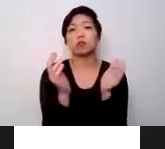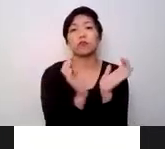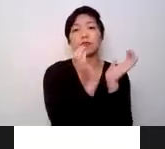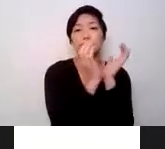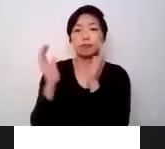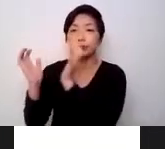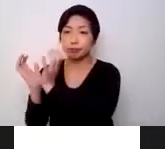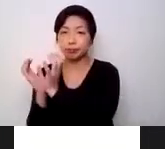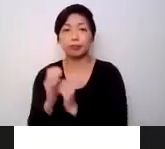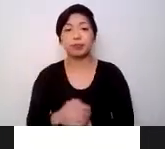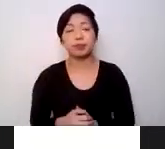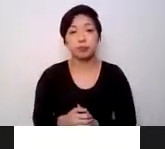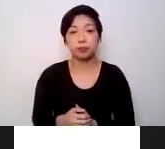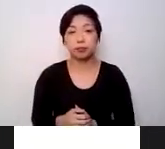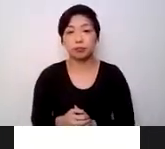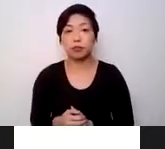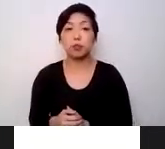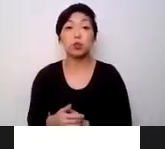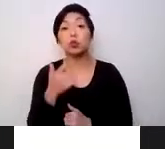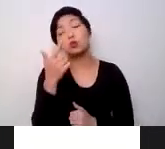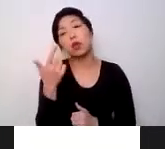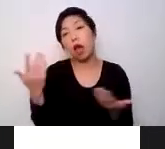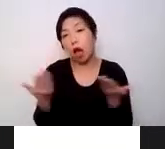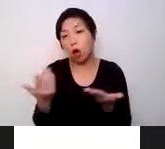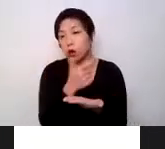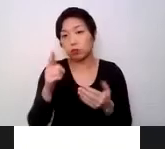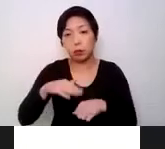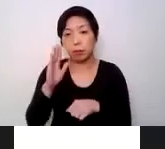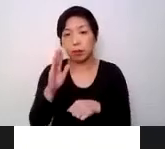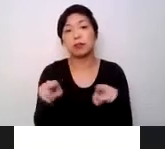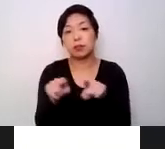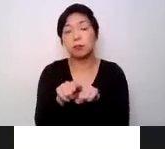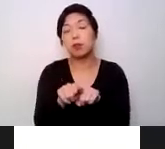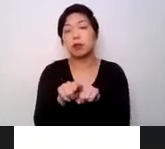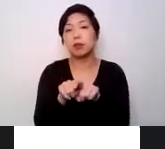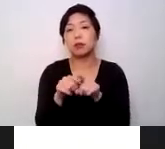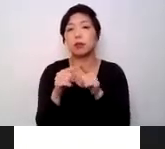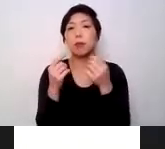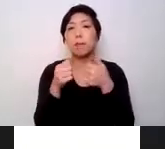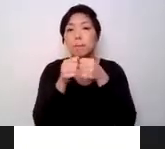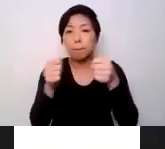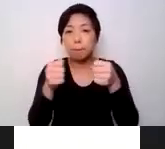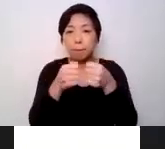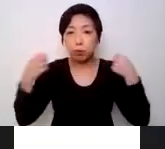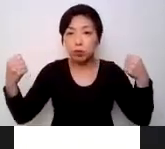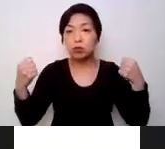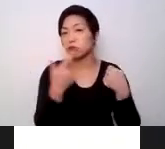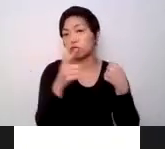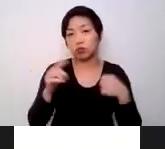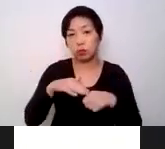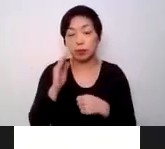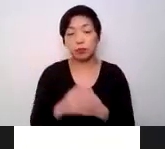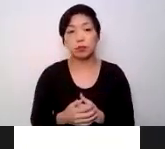esquerdo da tumba que já não existem mais assim como o portão então a gente já vê um esvaziamento inclusive desses que